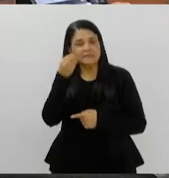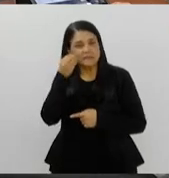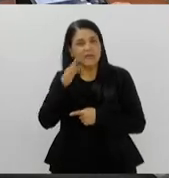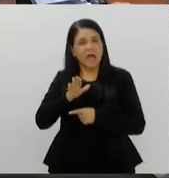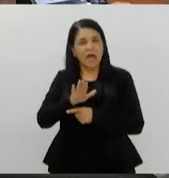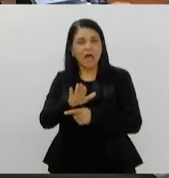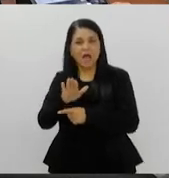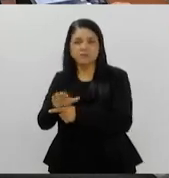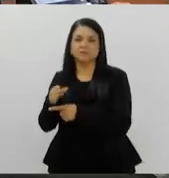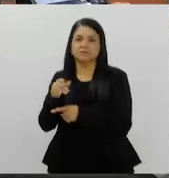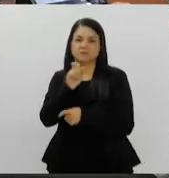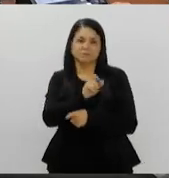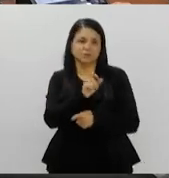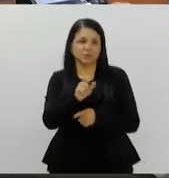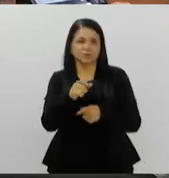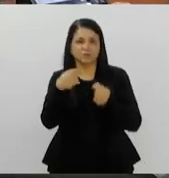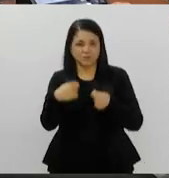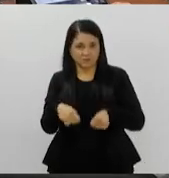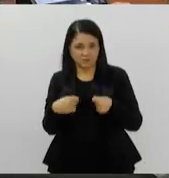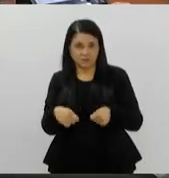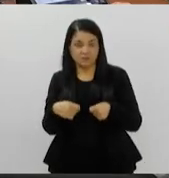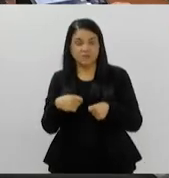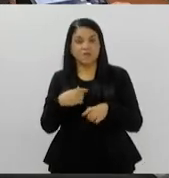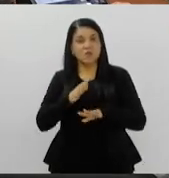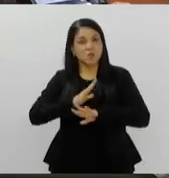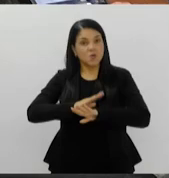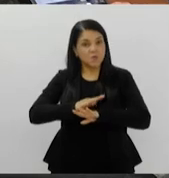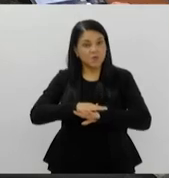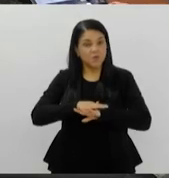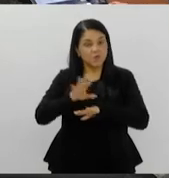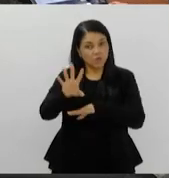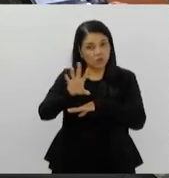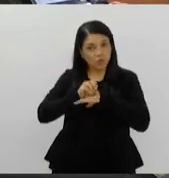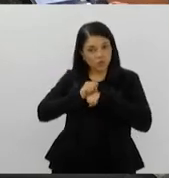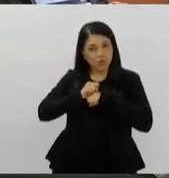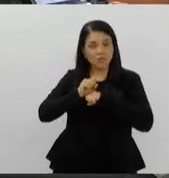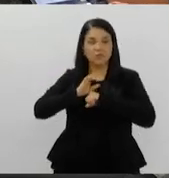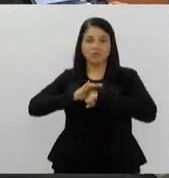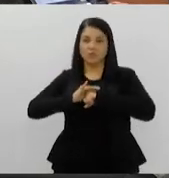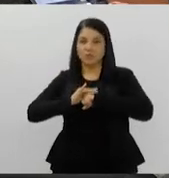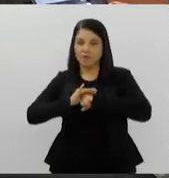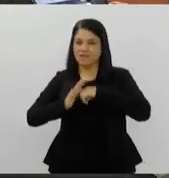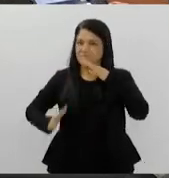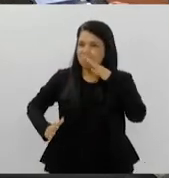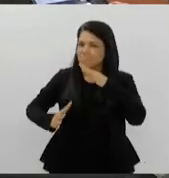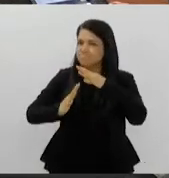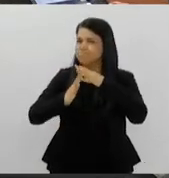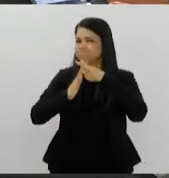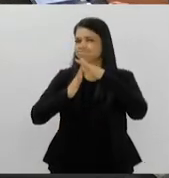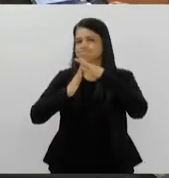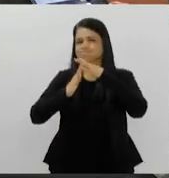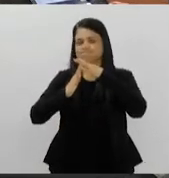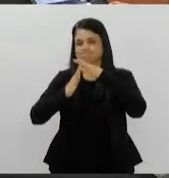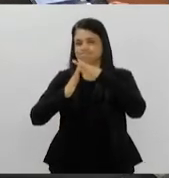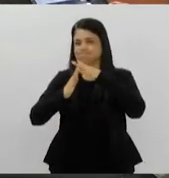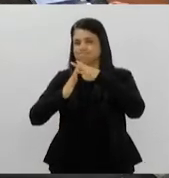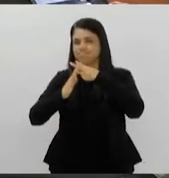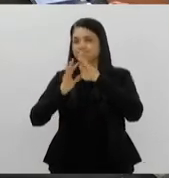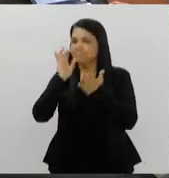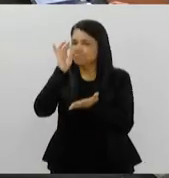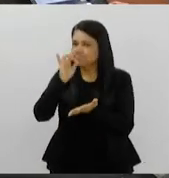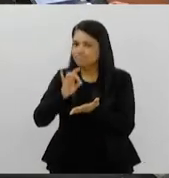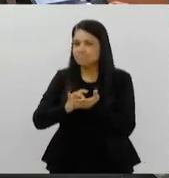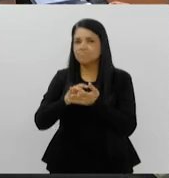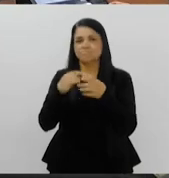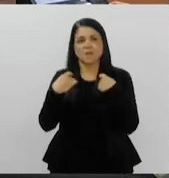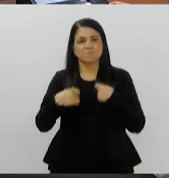pessoas que tanto precisam. E sabemos, no momento que a pessoa adquire uma doença tão... doenças raras, doenças que realmente